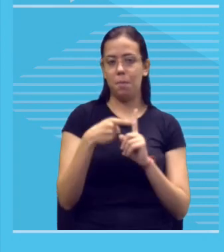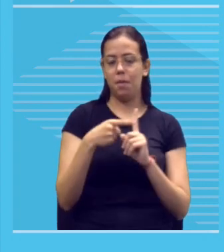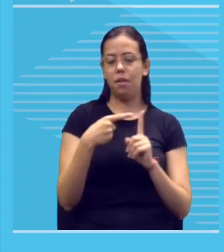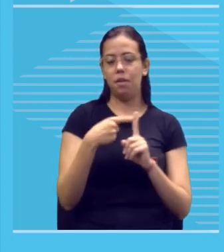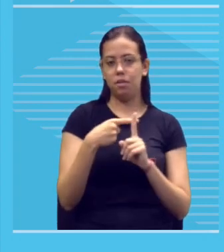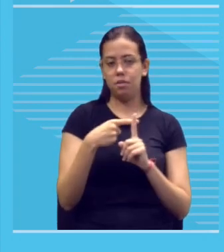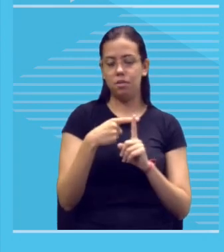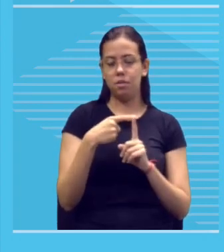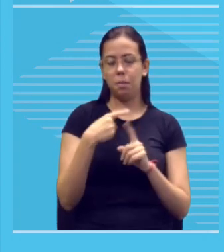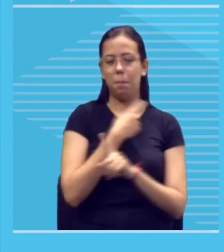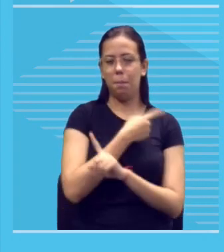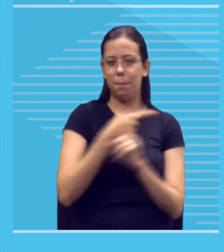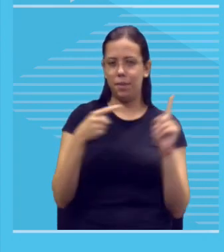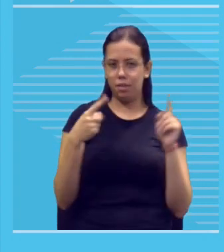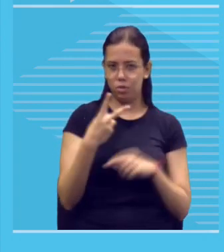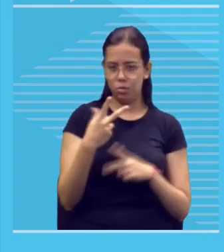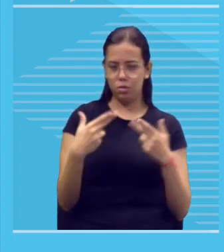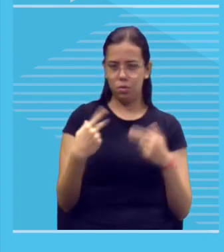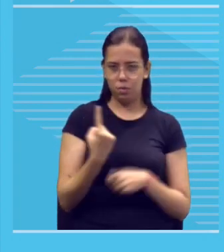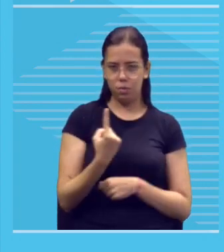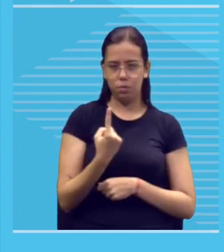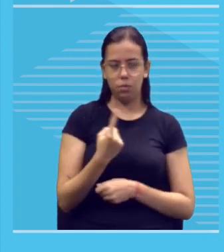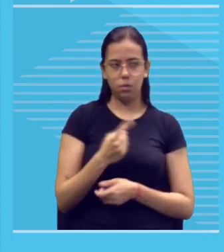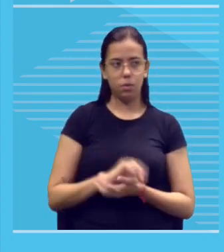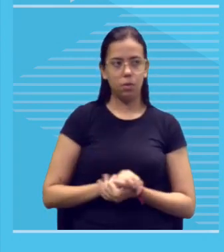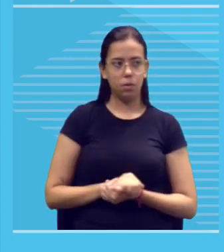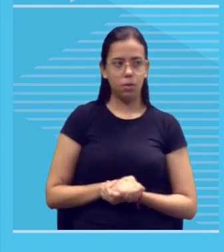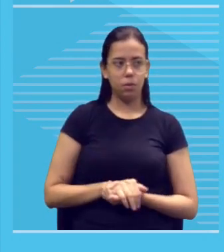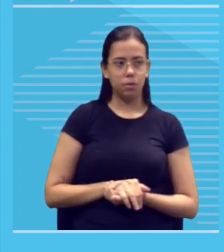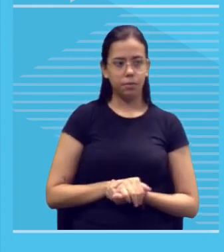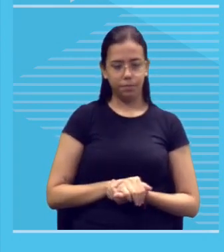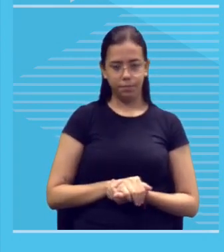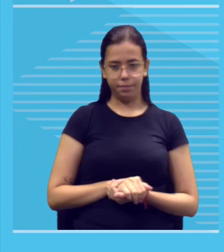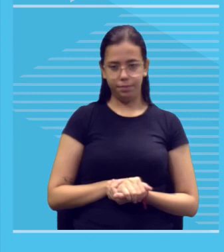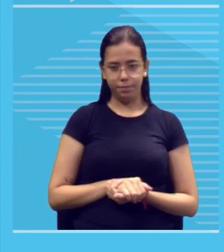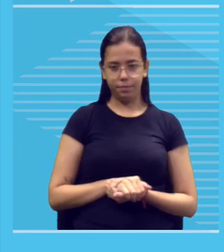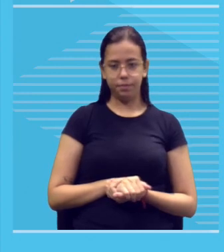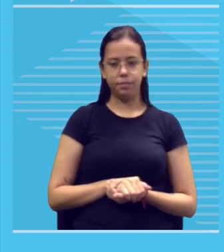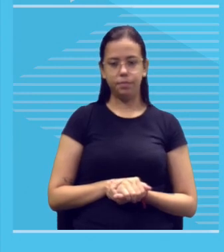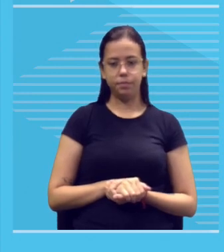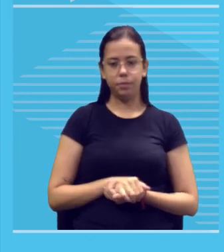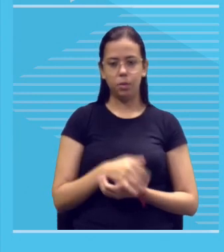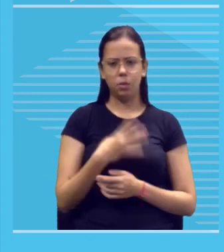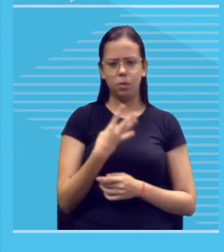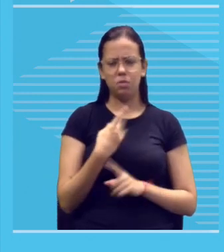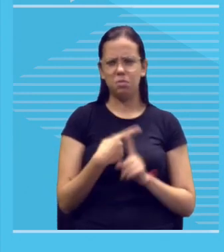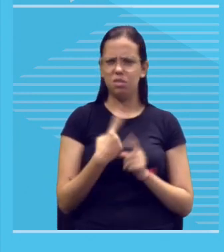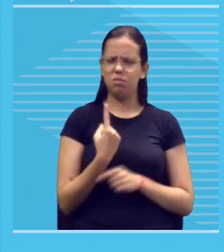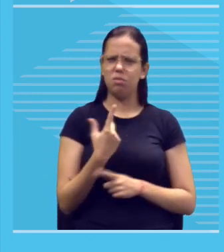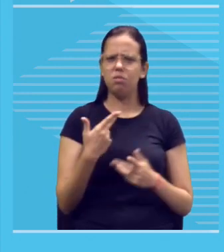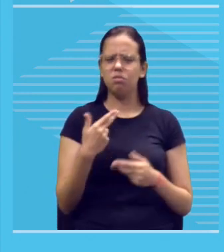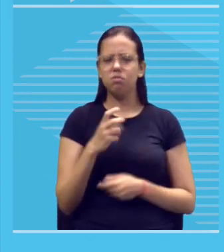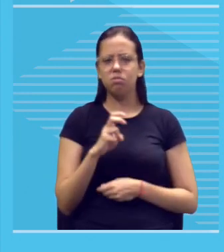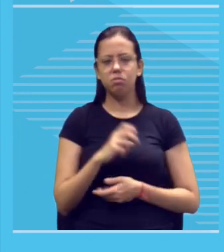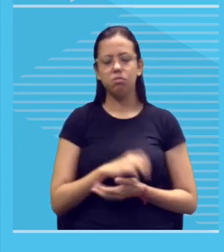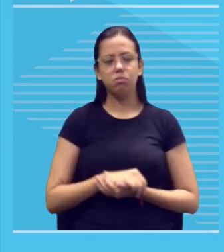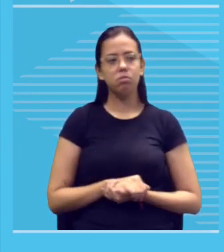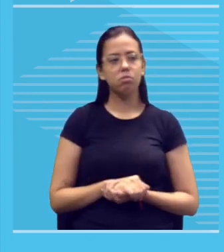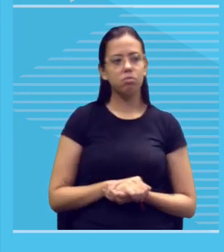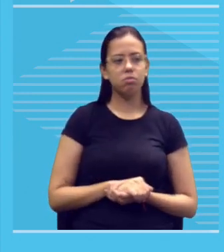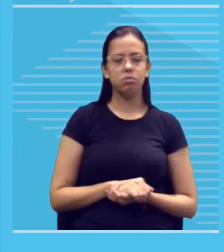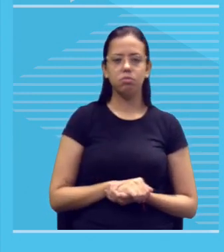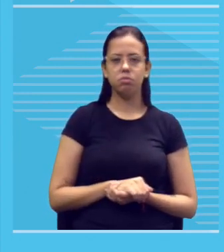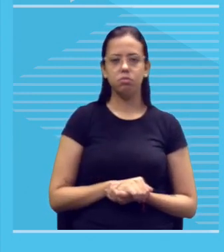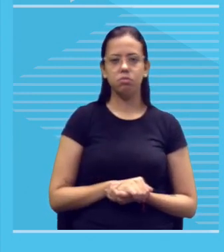metade de dois né metade de dois não beleza quatro mais um cinco isso eu estou lhe dizendo o número